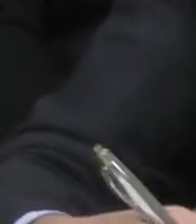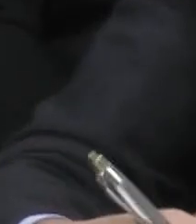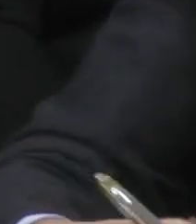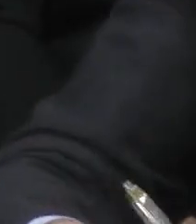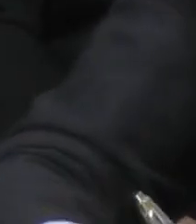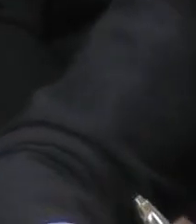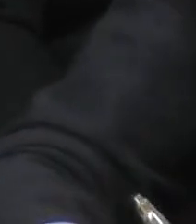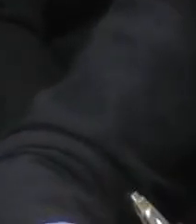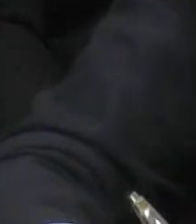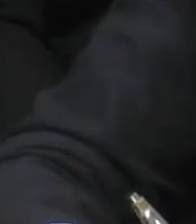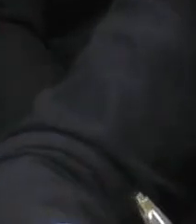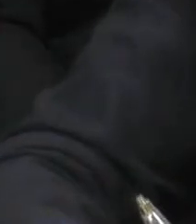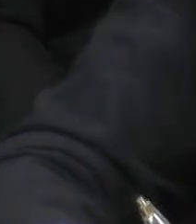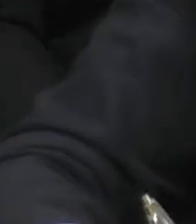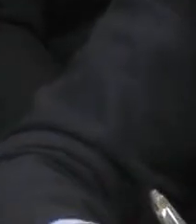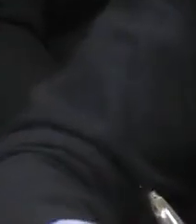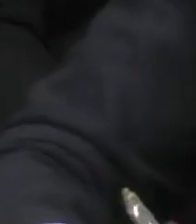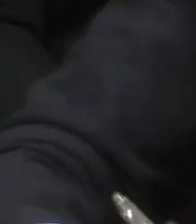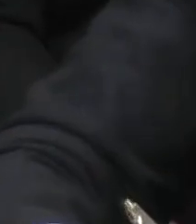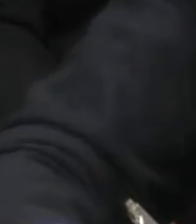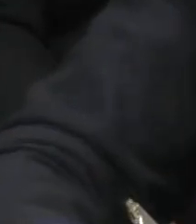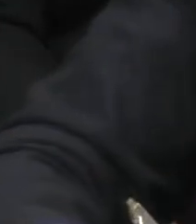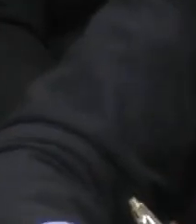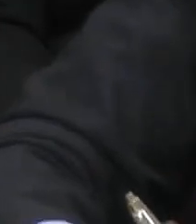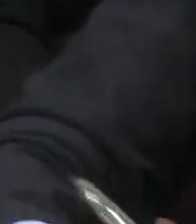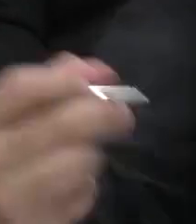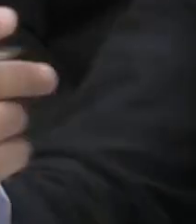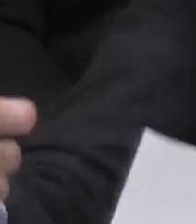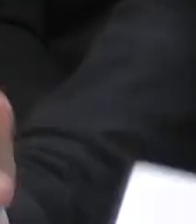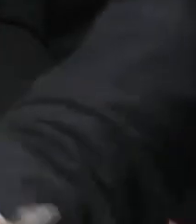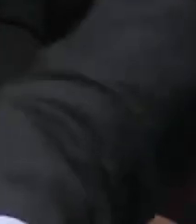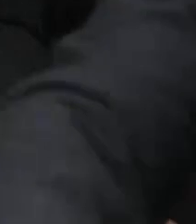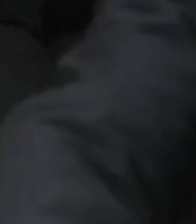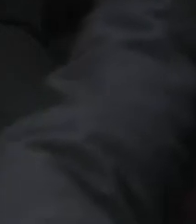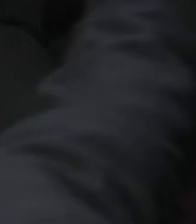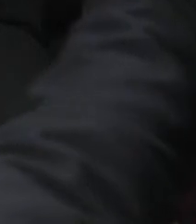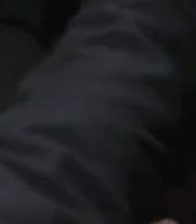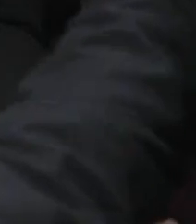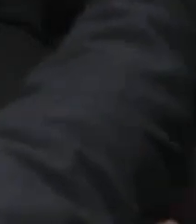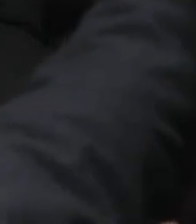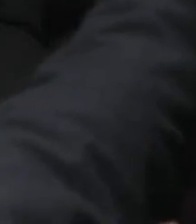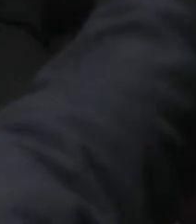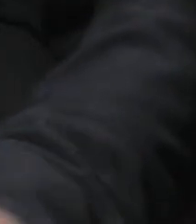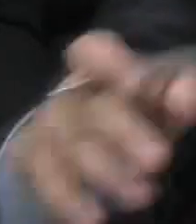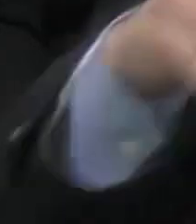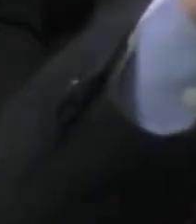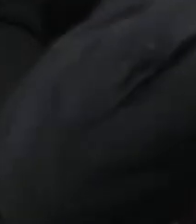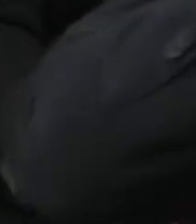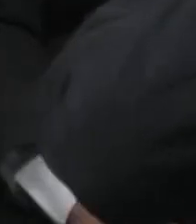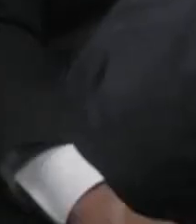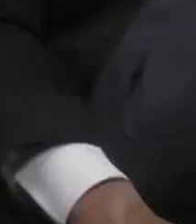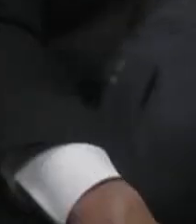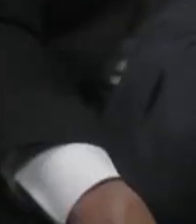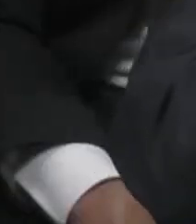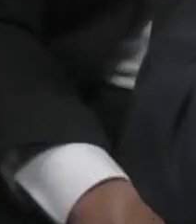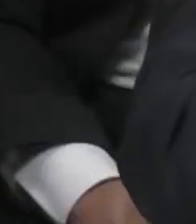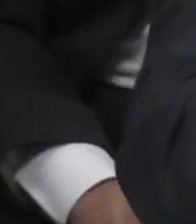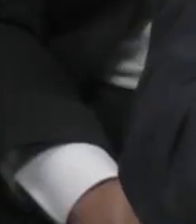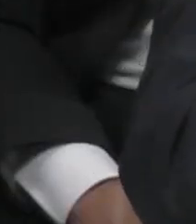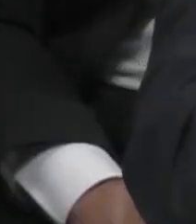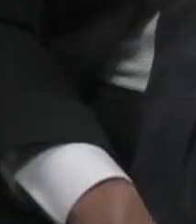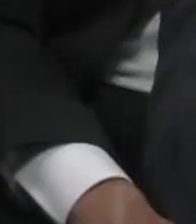concedeu, deixar de refutar com toda a vênia que, obviamente, essa